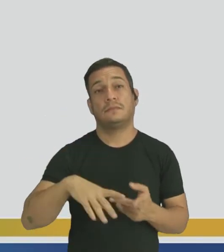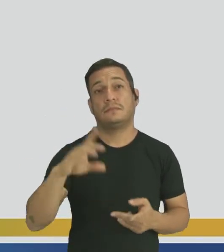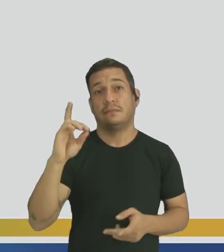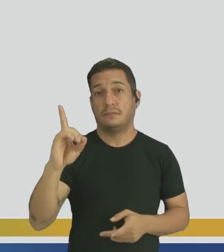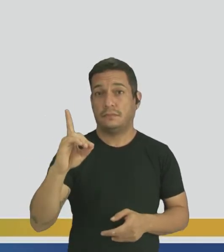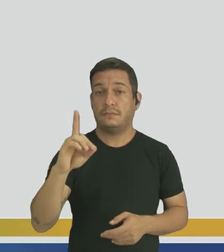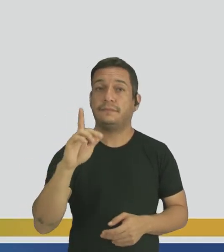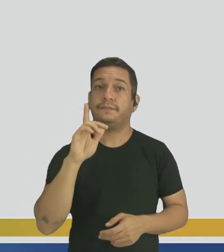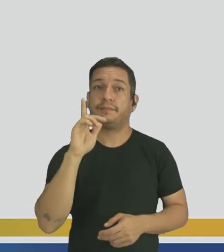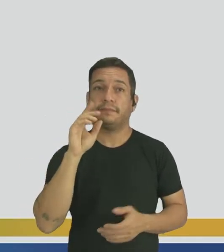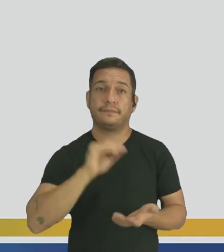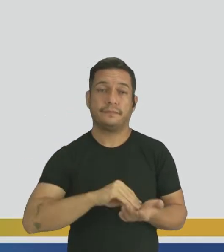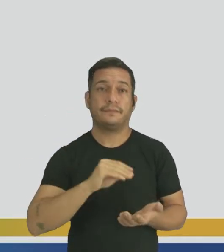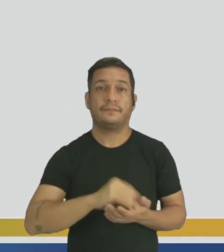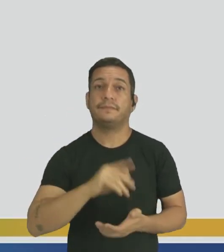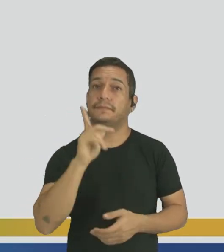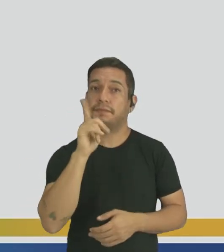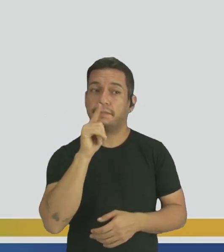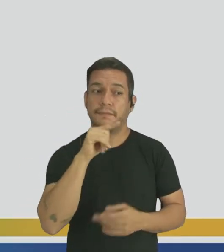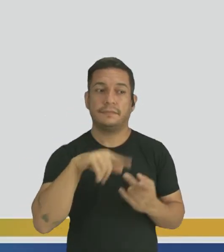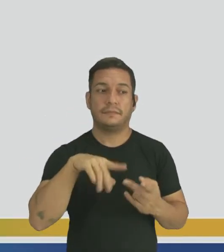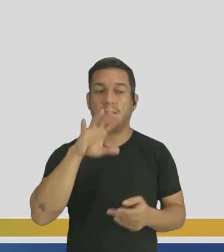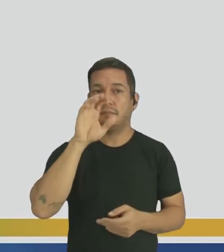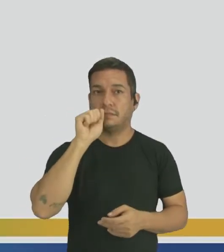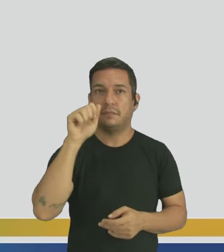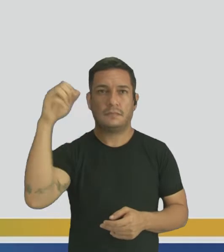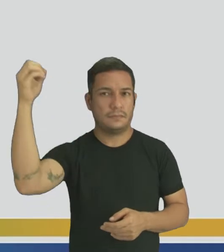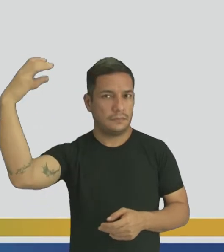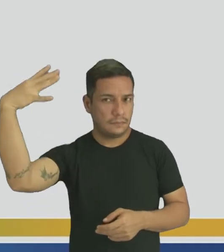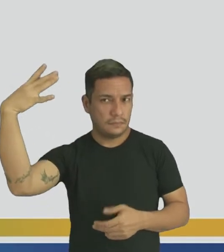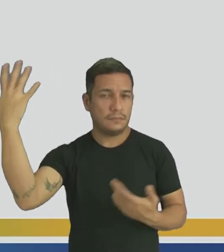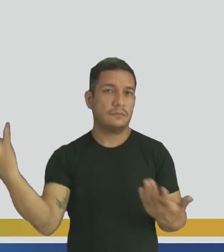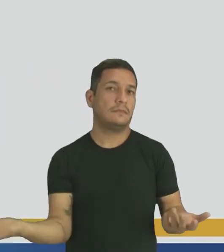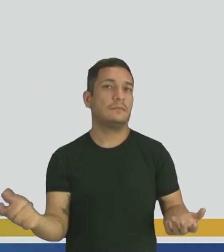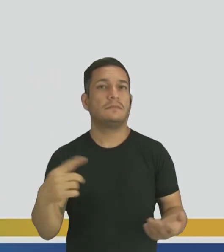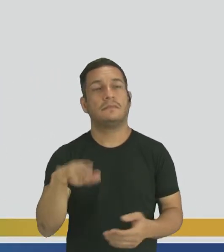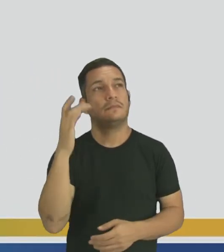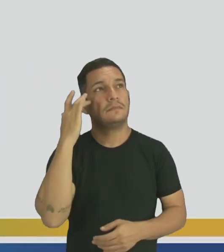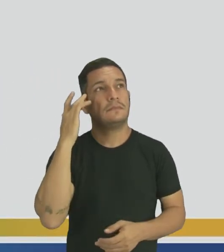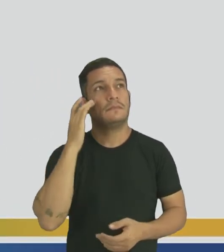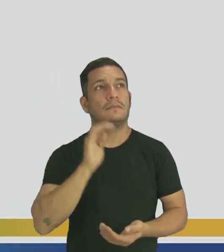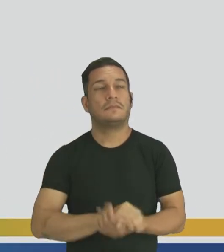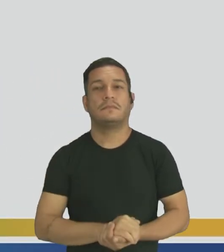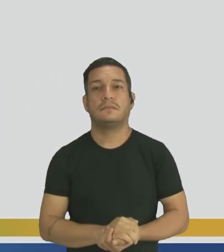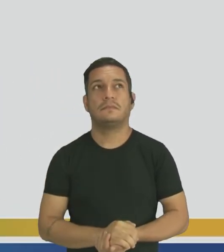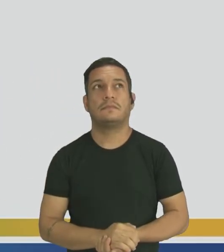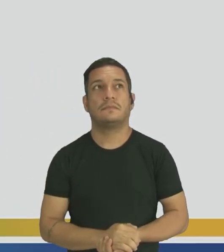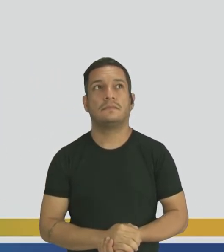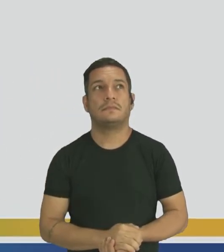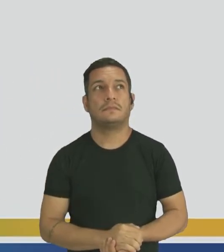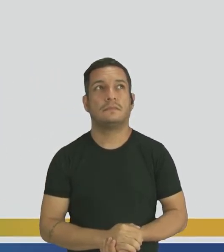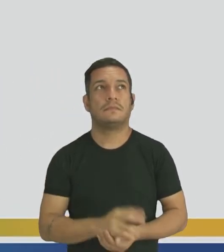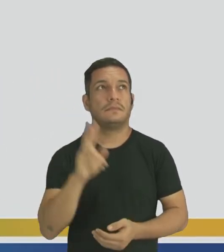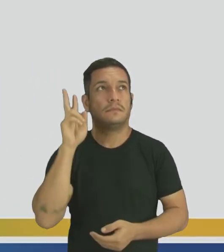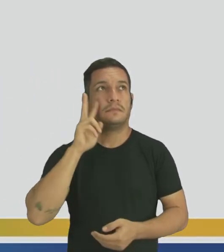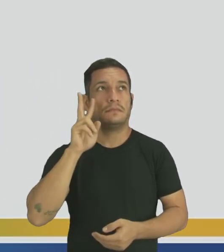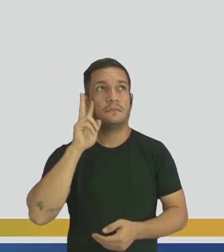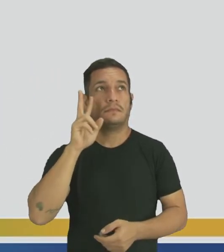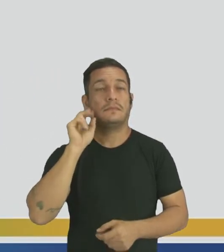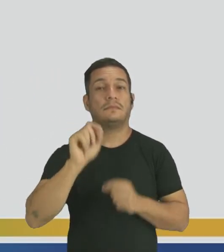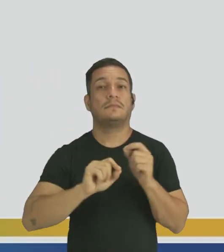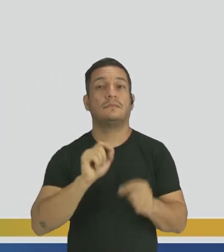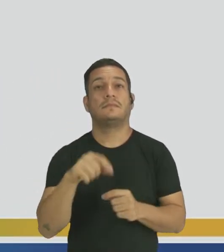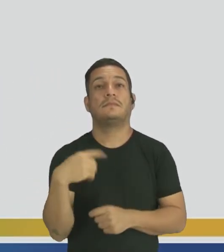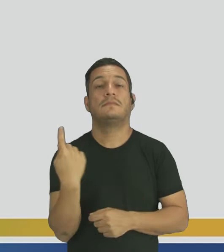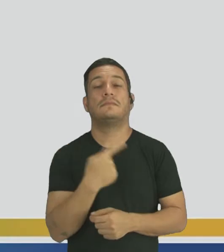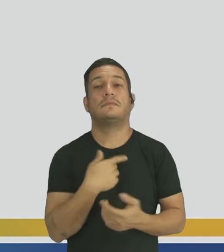D, será que faltou água? E luz? O que vocês acham? Vamos relembrar um pouquinho sobre o que